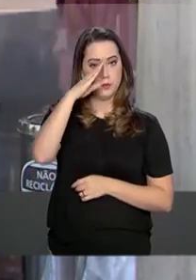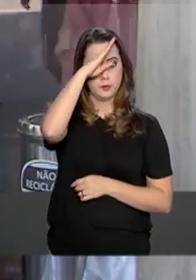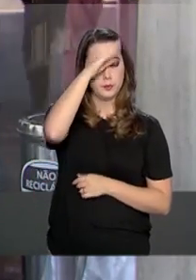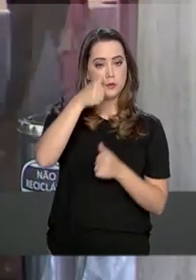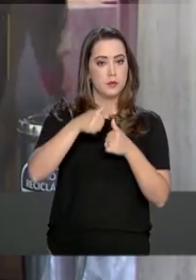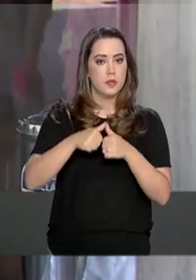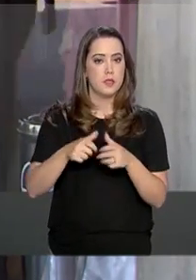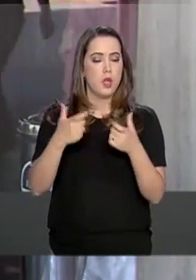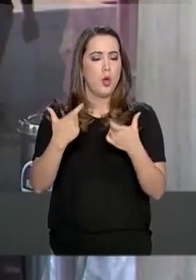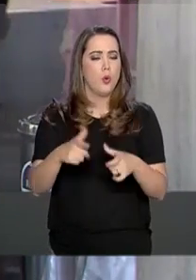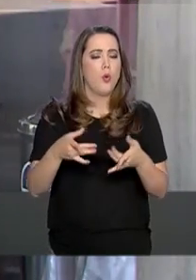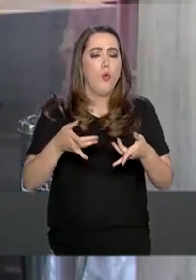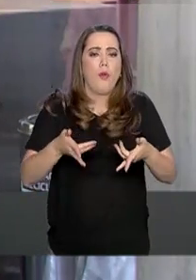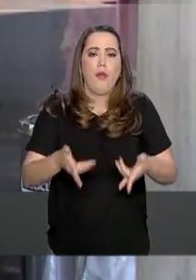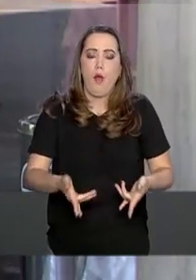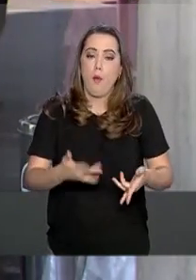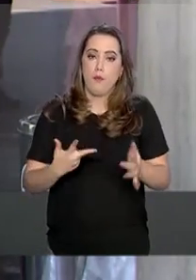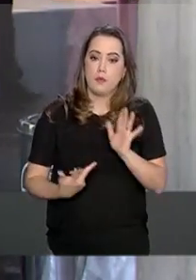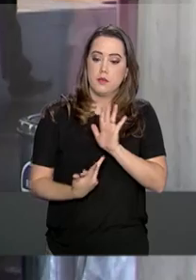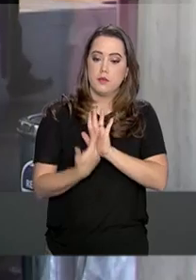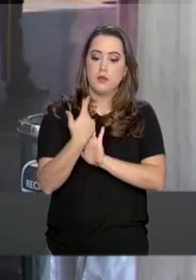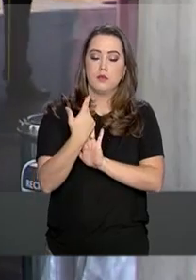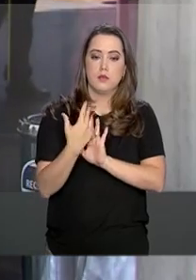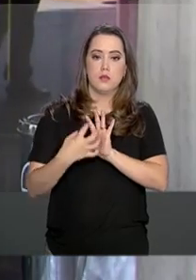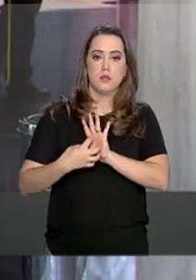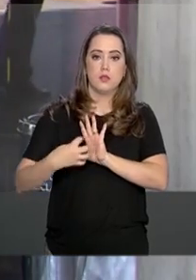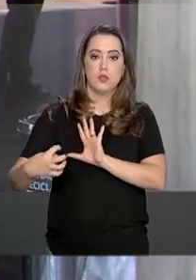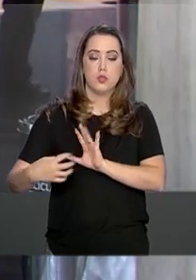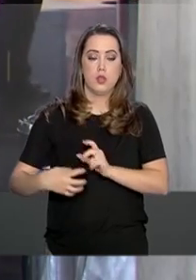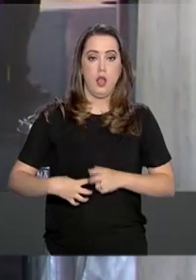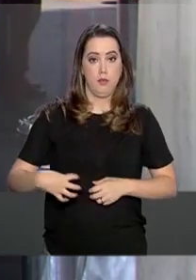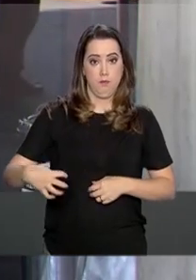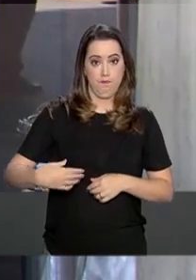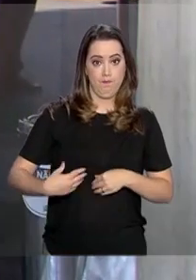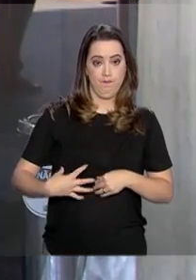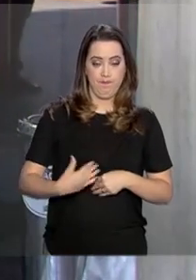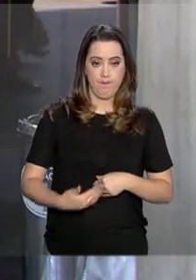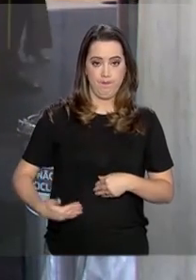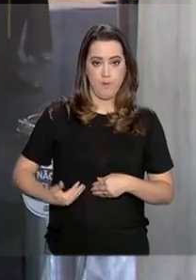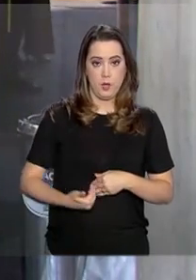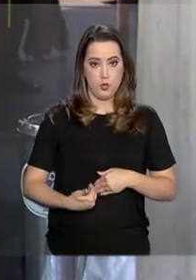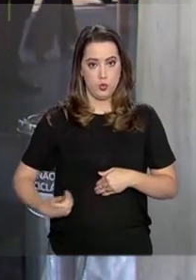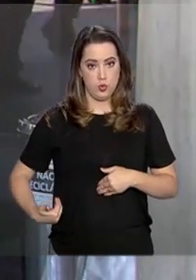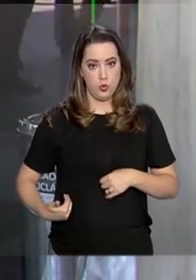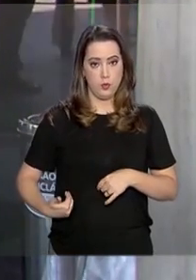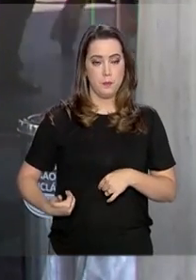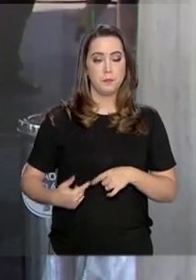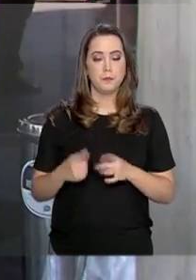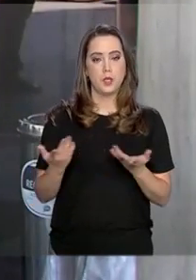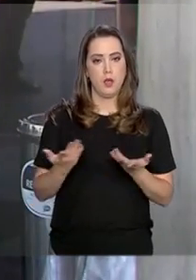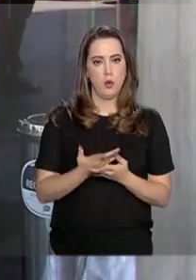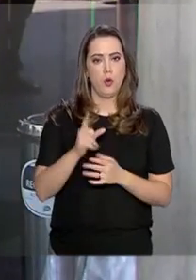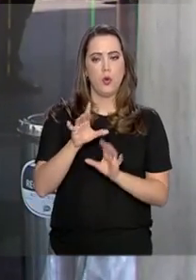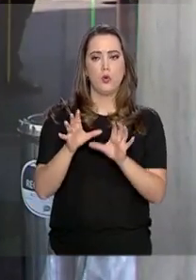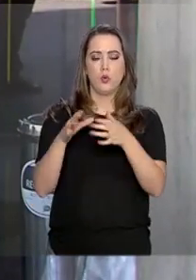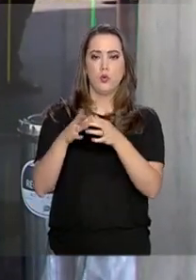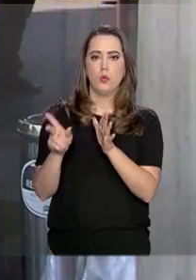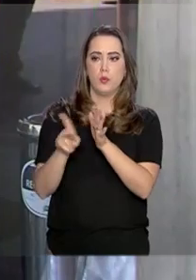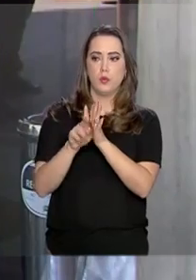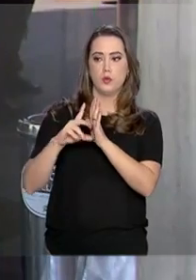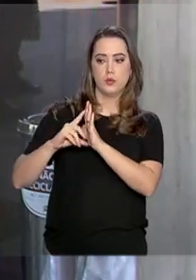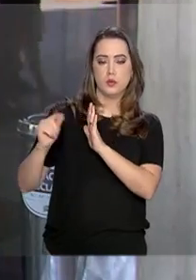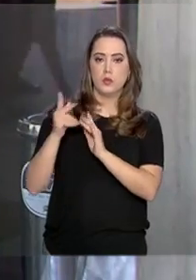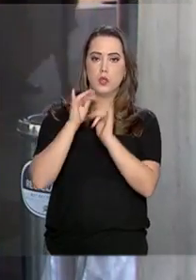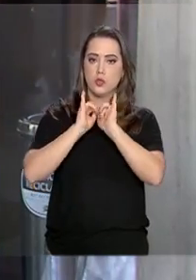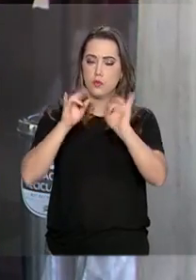internado para a cirurgia de retirada da colostomia. Agora há pouco, a assessoria de imprensa do Palácio do Planalto divulgou